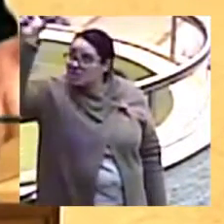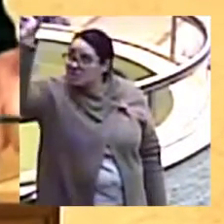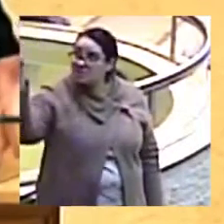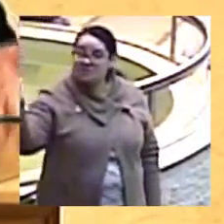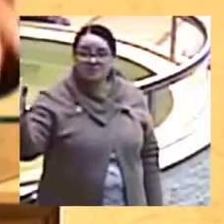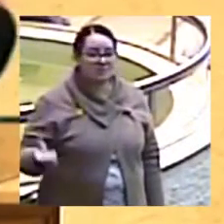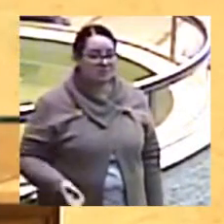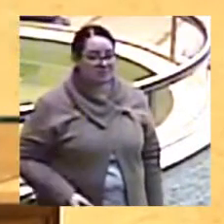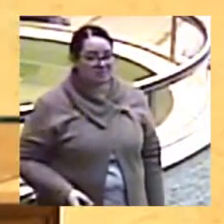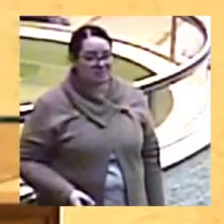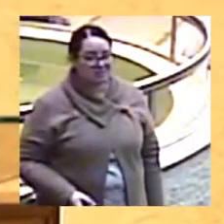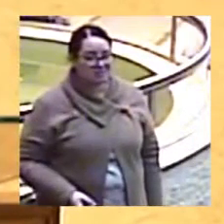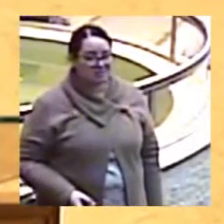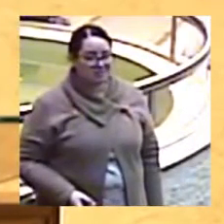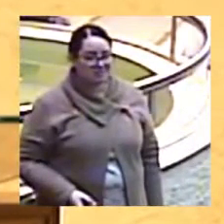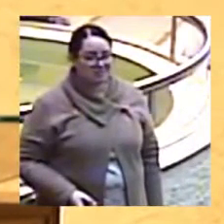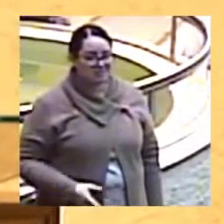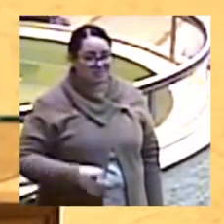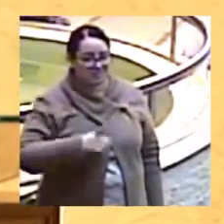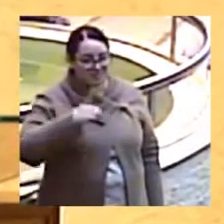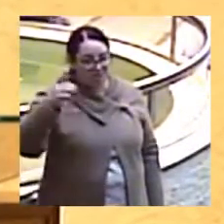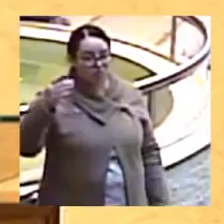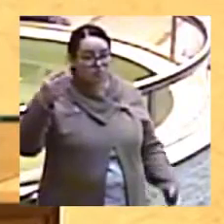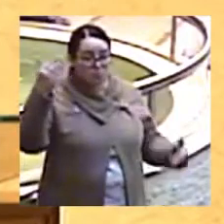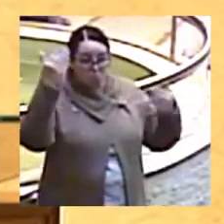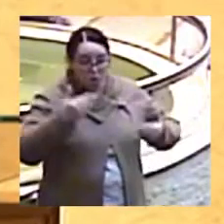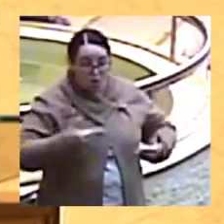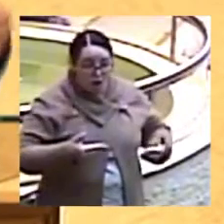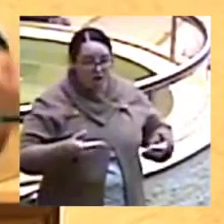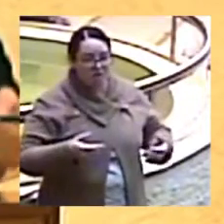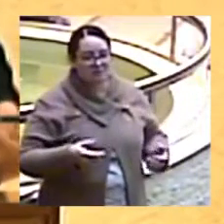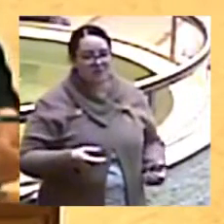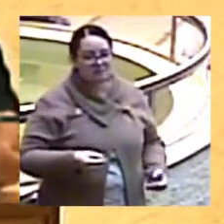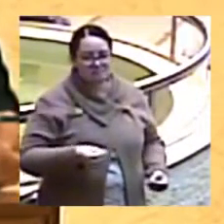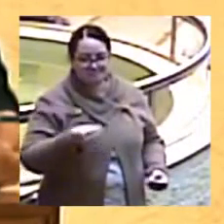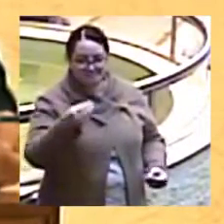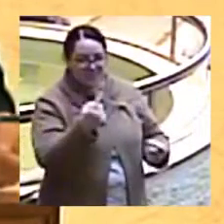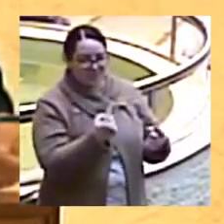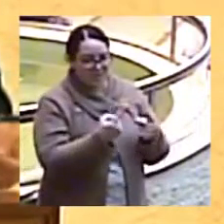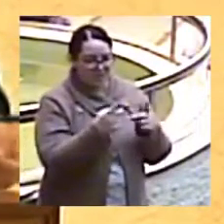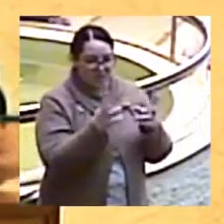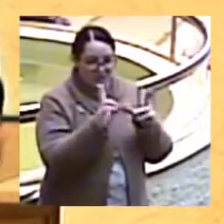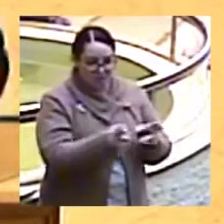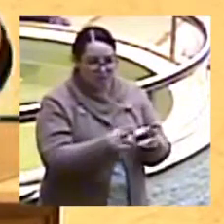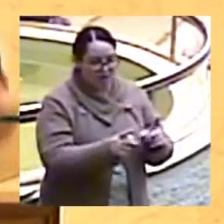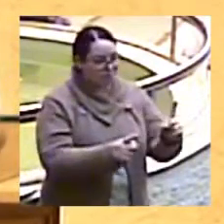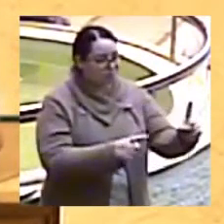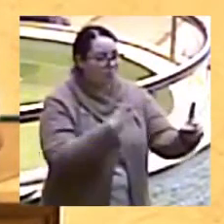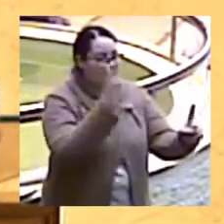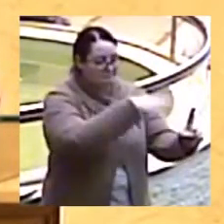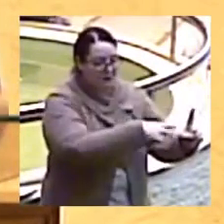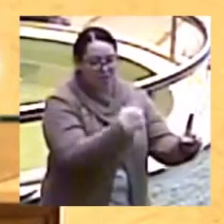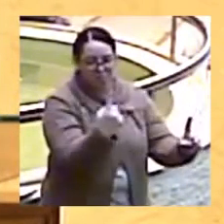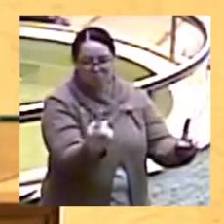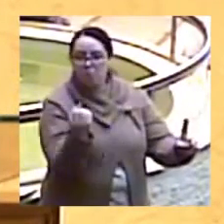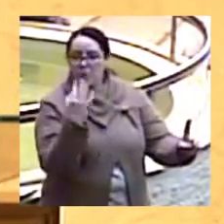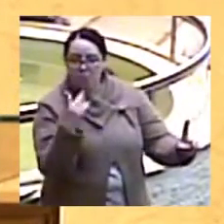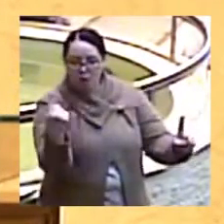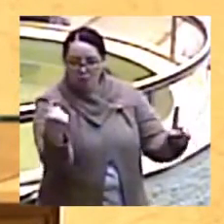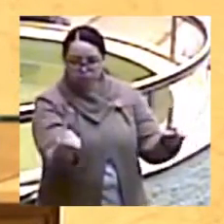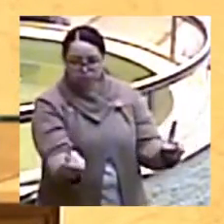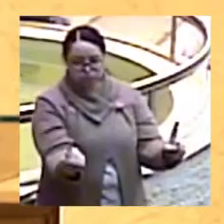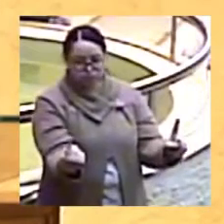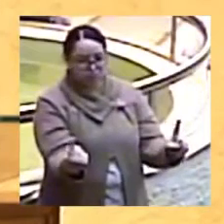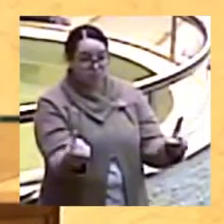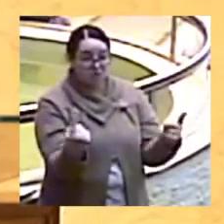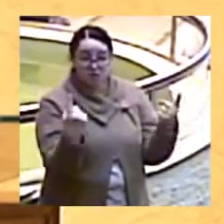põe a prova, ao justo, e ao ímpio, mas, ao que ama, a violência, a sua alma, o abomina, diz